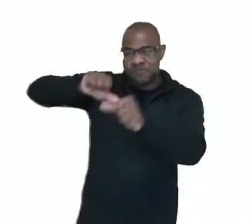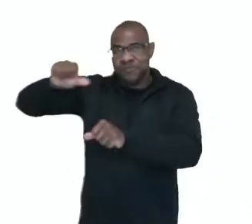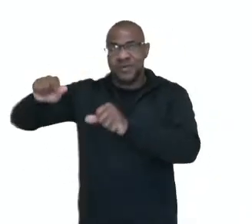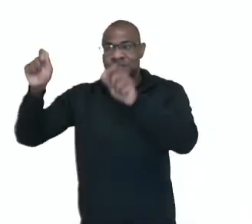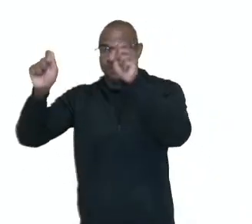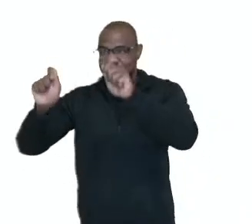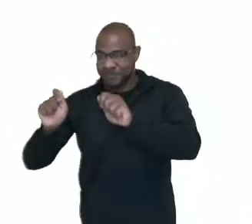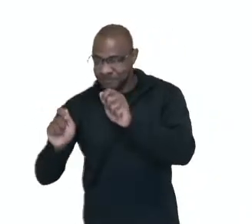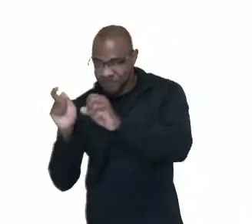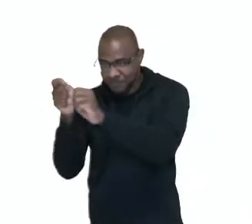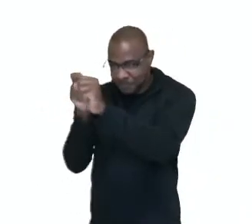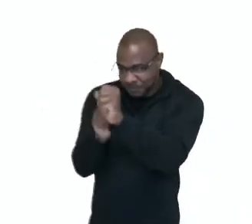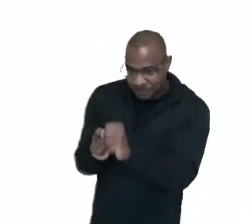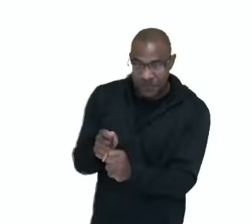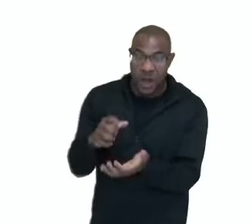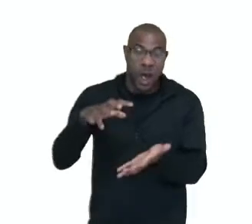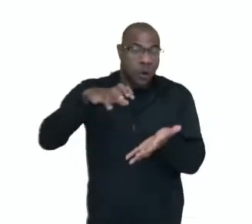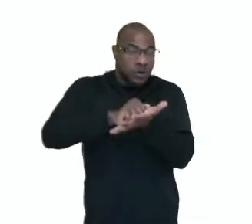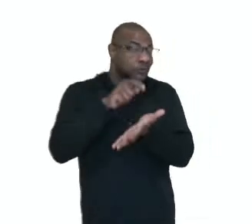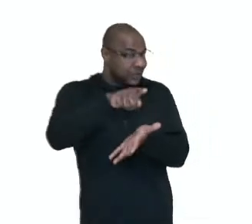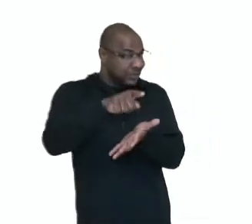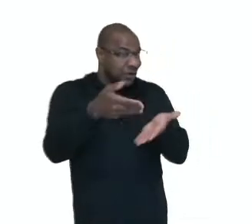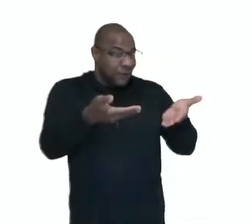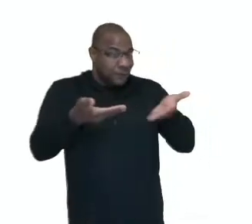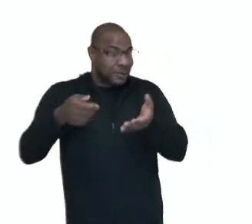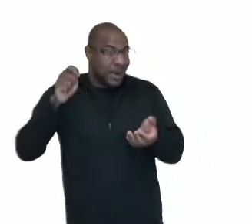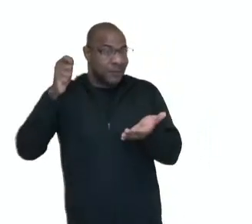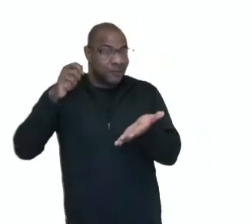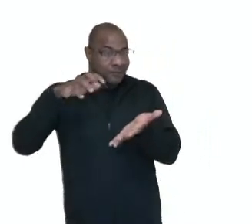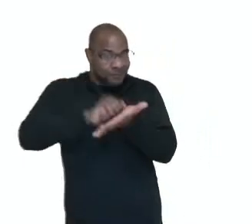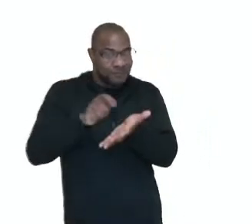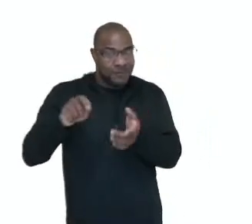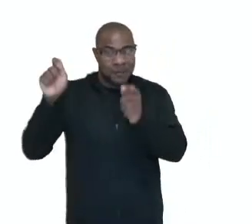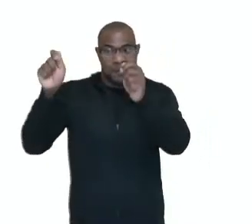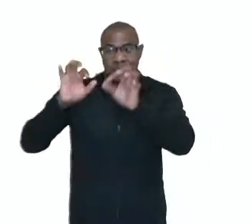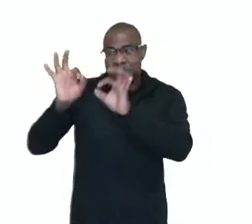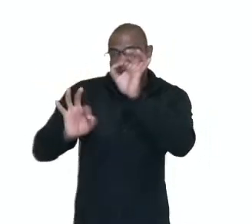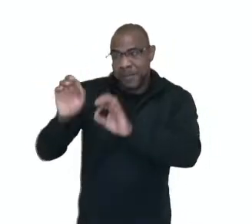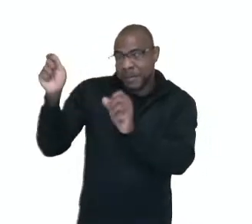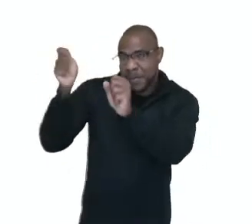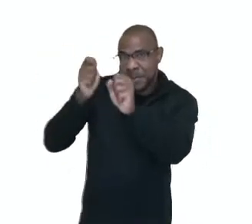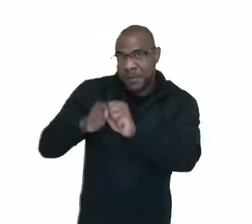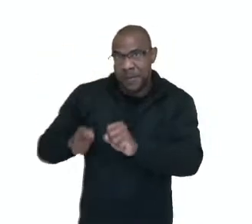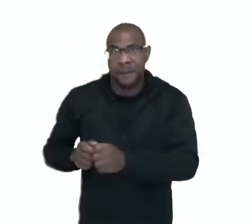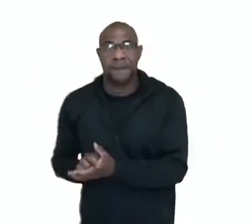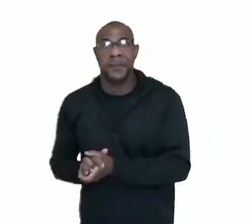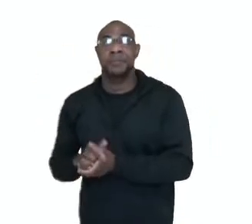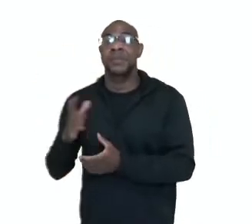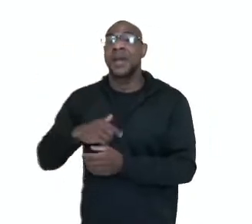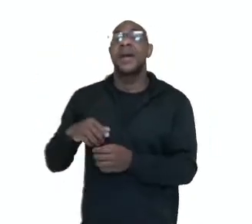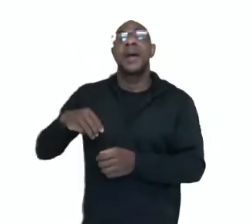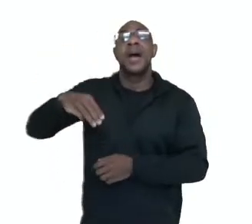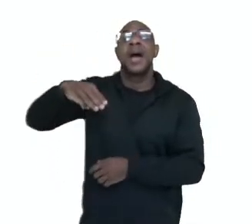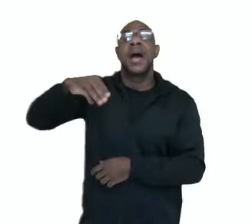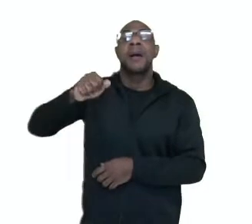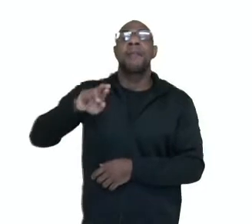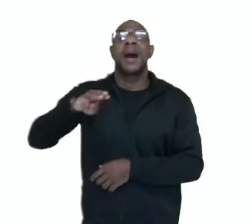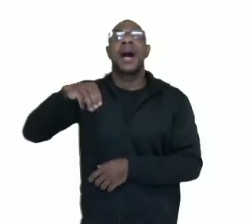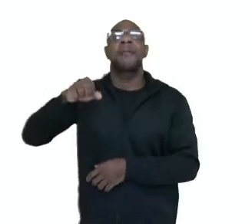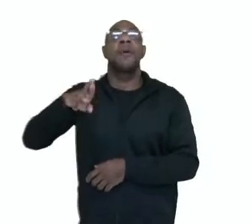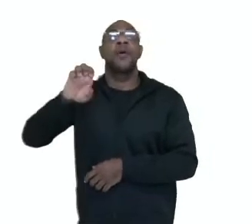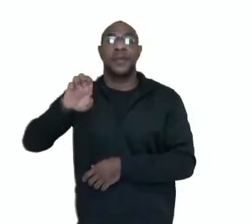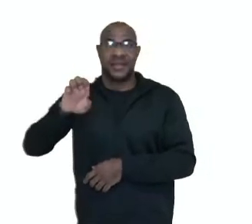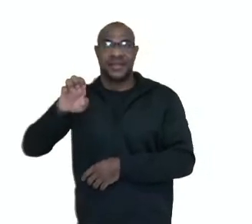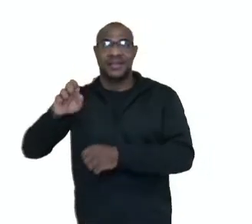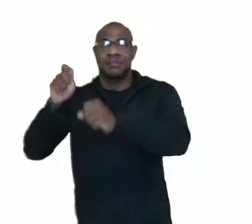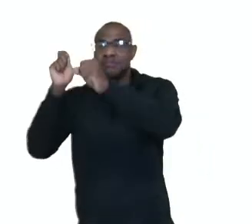trabalhar nela, fazer a restauração de uma estátua. A estátua era feita de mármore e apresentava